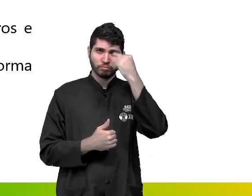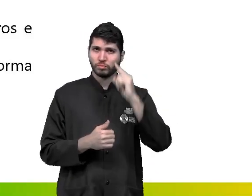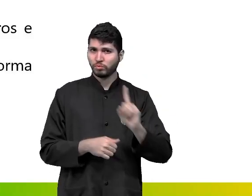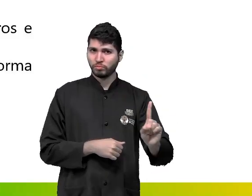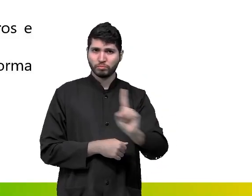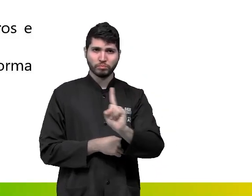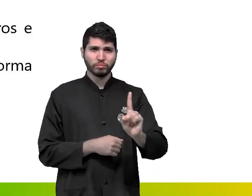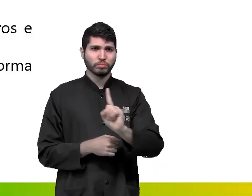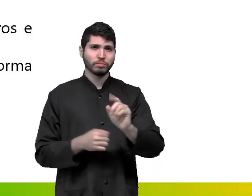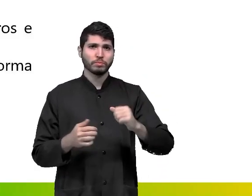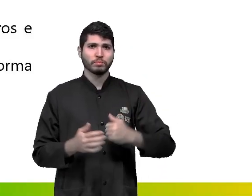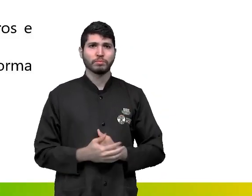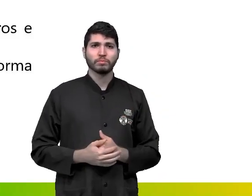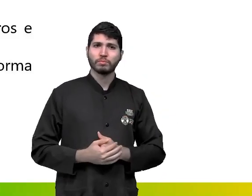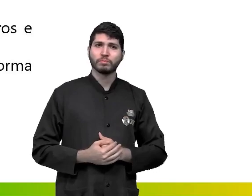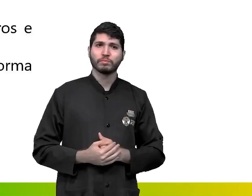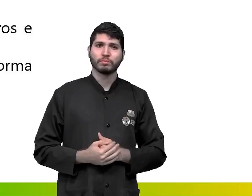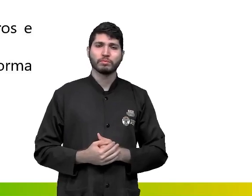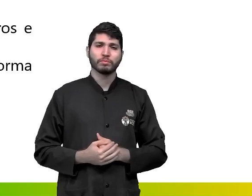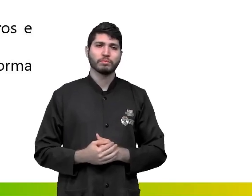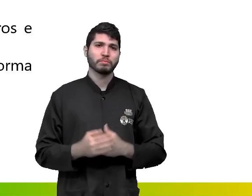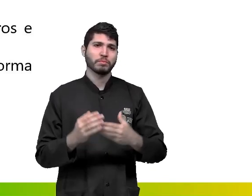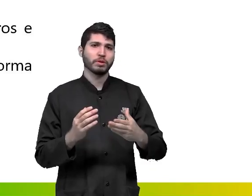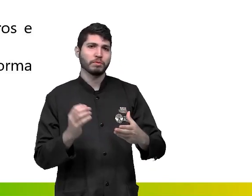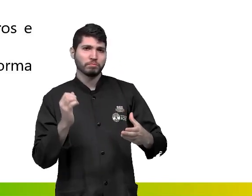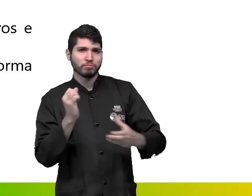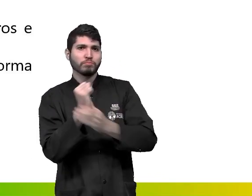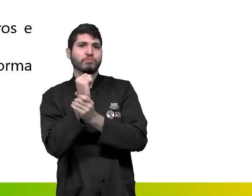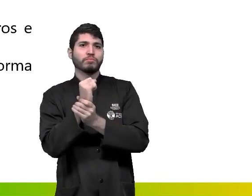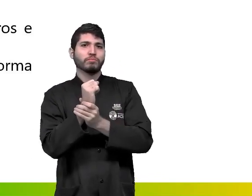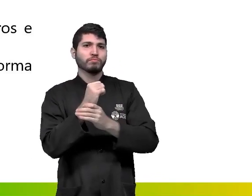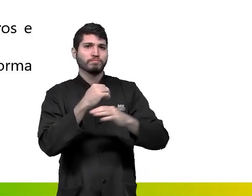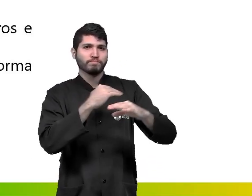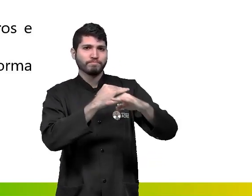como idioma formal muito menos, prover hegemonia, ou seja,